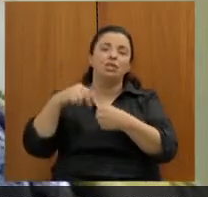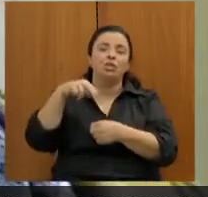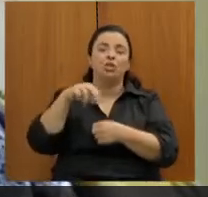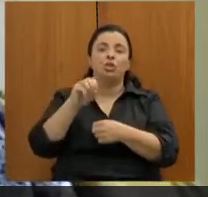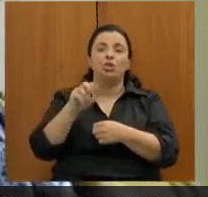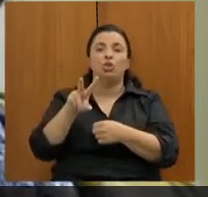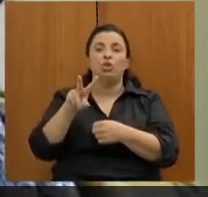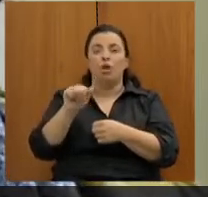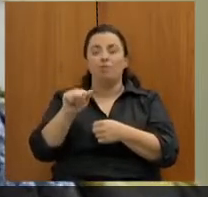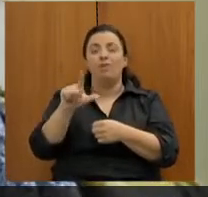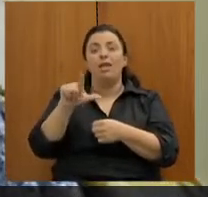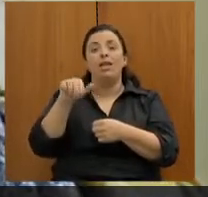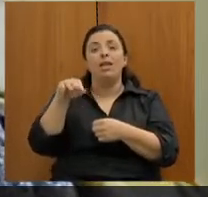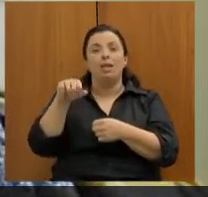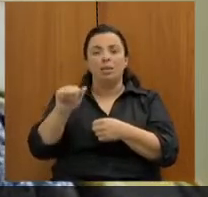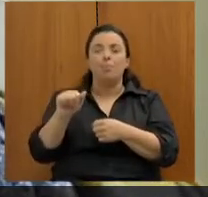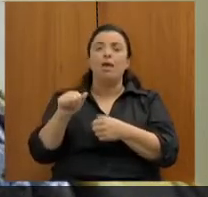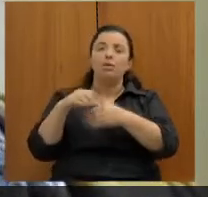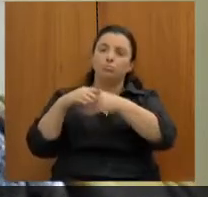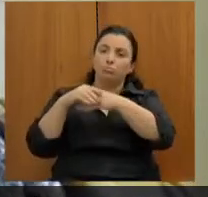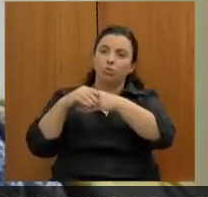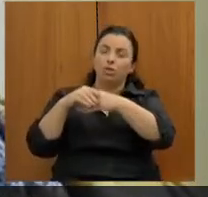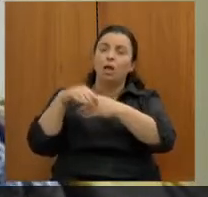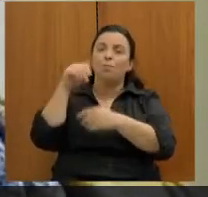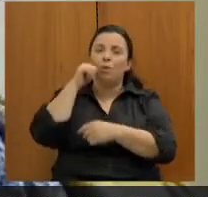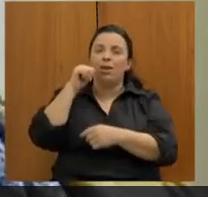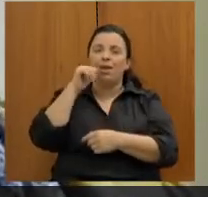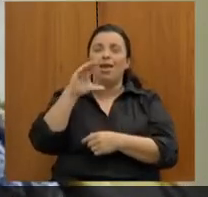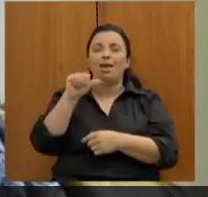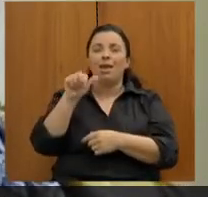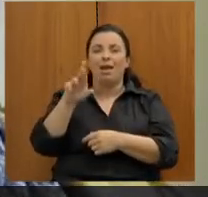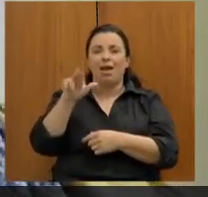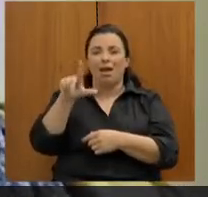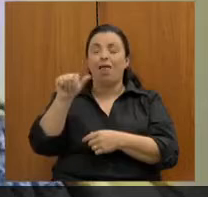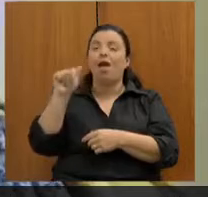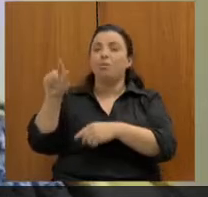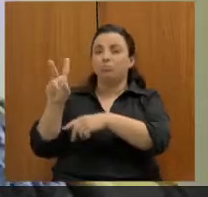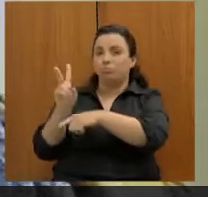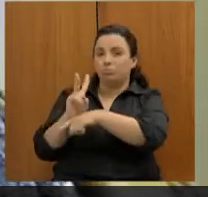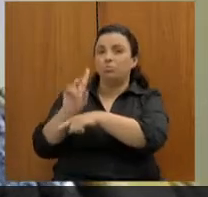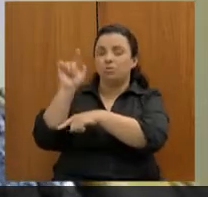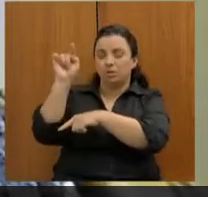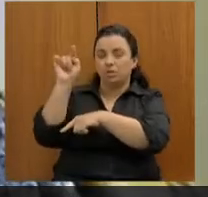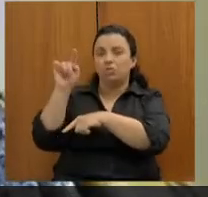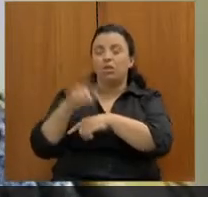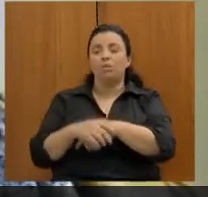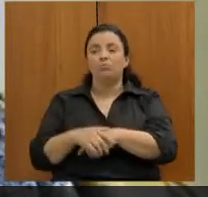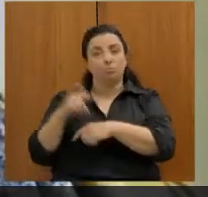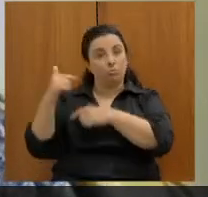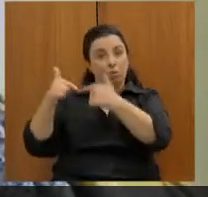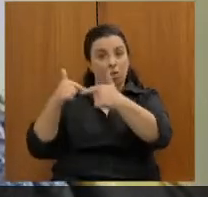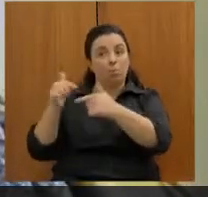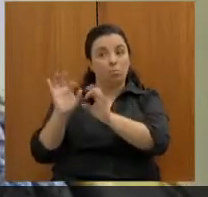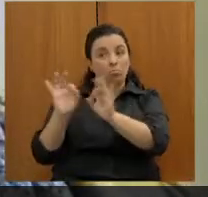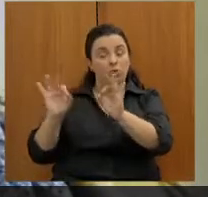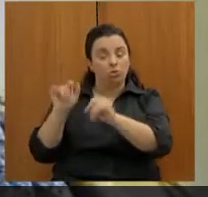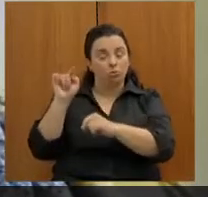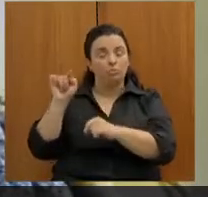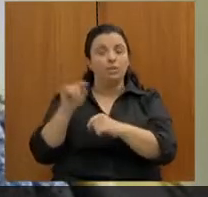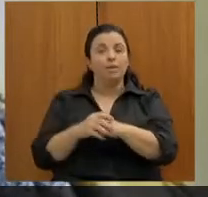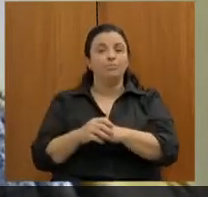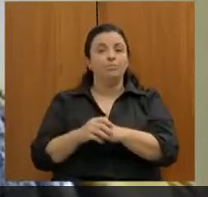que a superintendente de lá tentei do trabalho no bom é é é